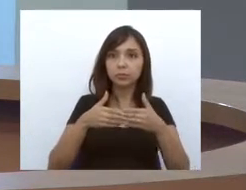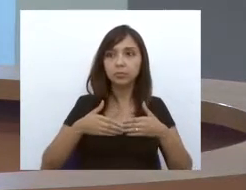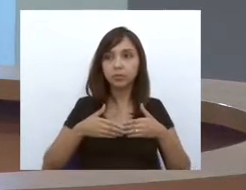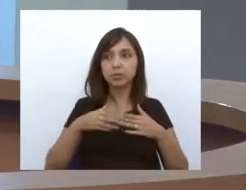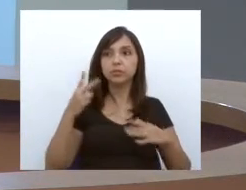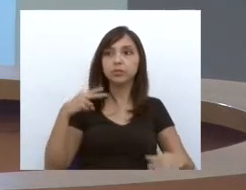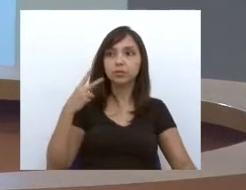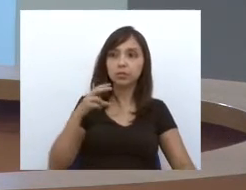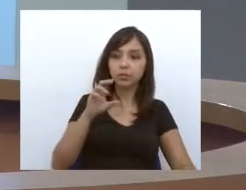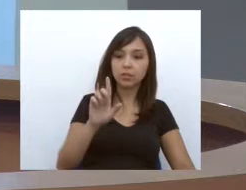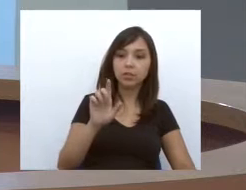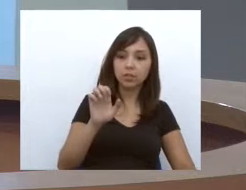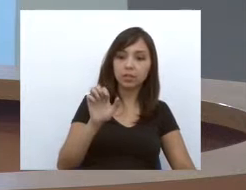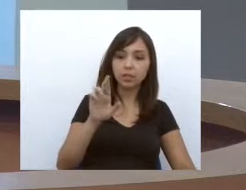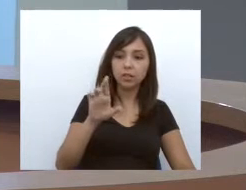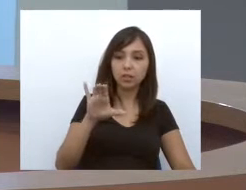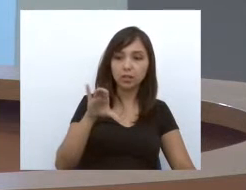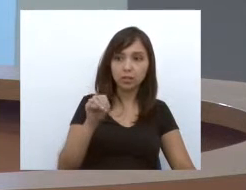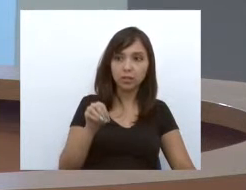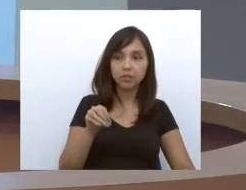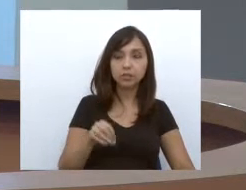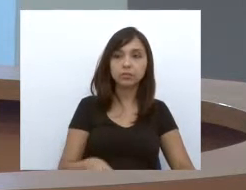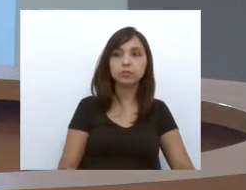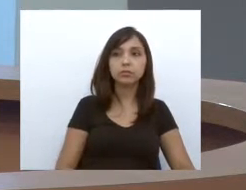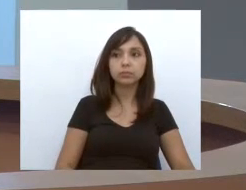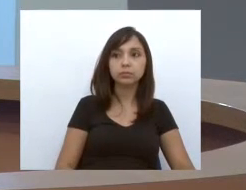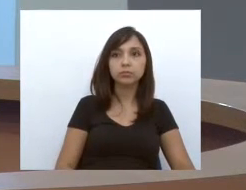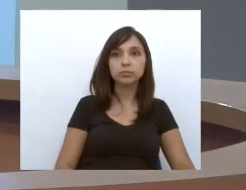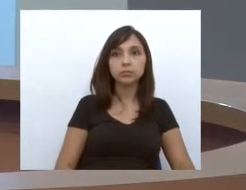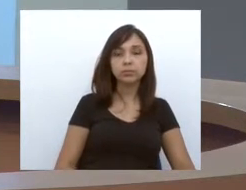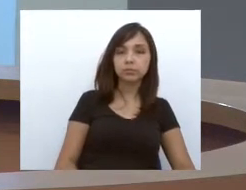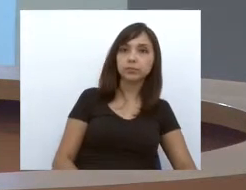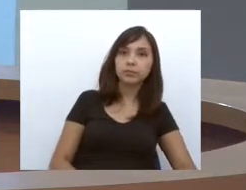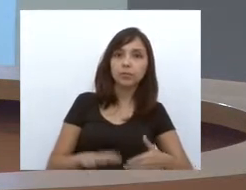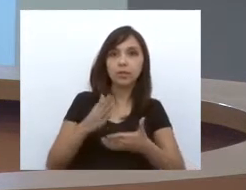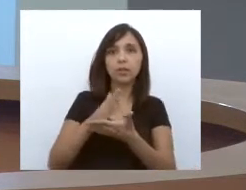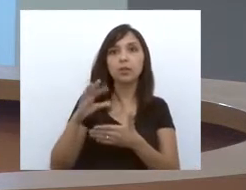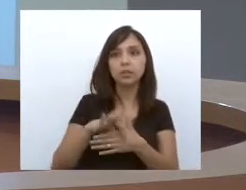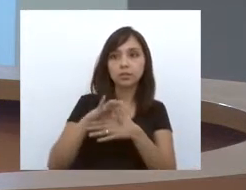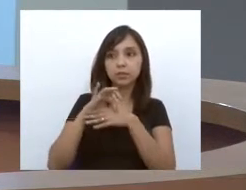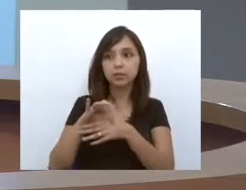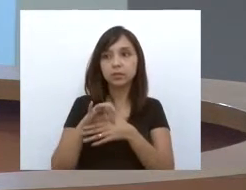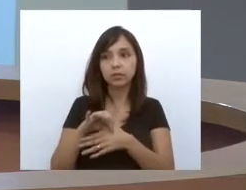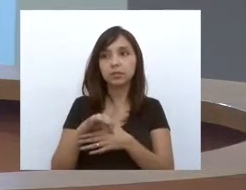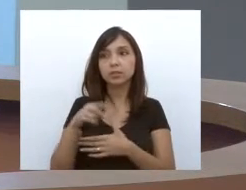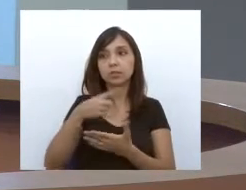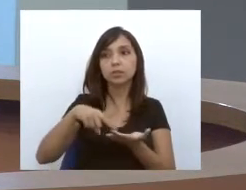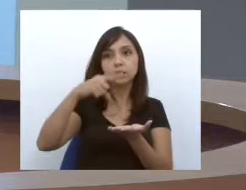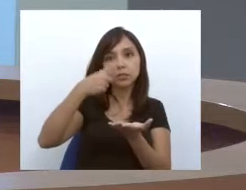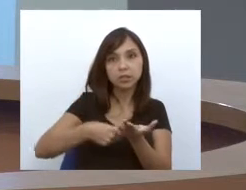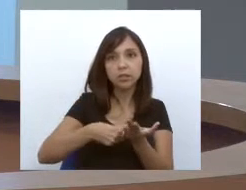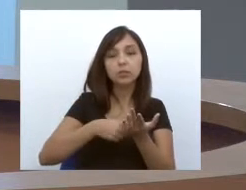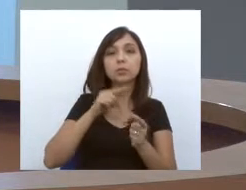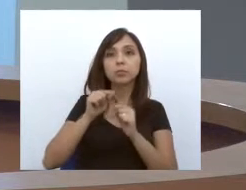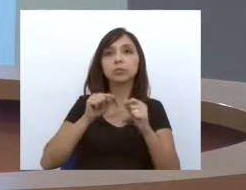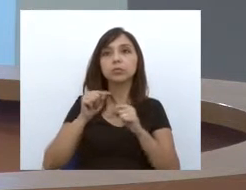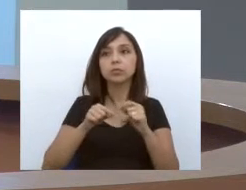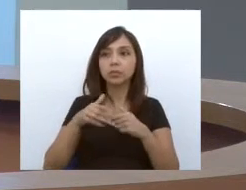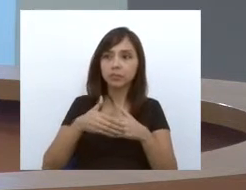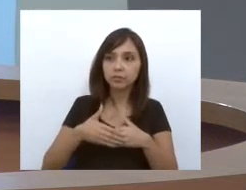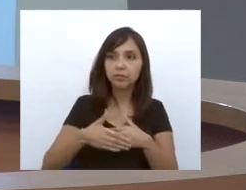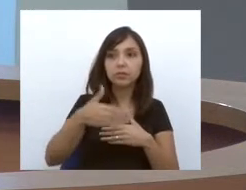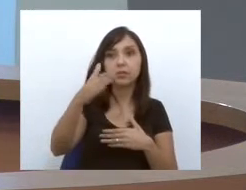com o vereador Laércio Santos, os vereadores da minha bancada novamente, e as lideranças, que nós façamos um acordo daqui para frente para